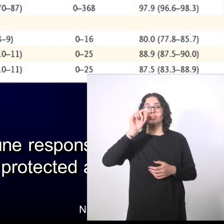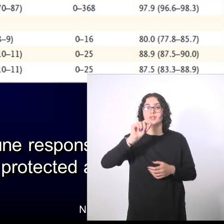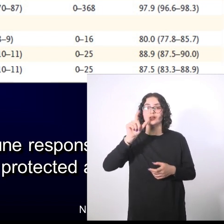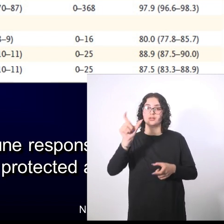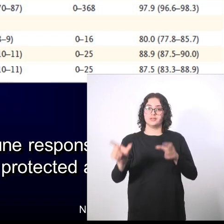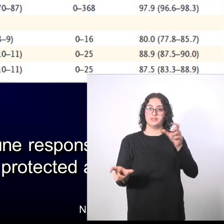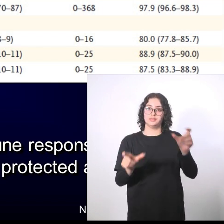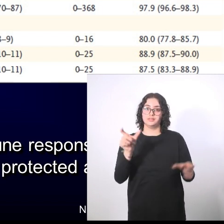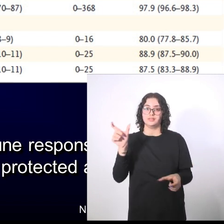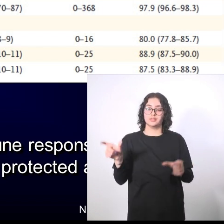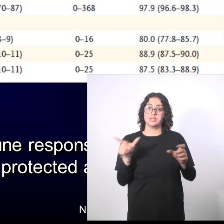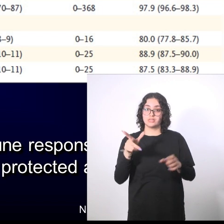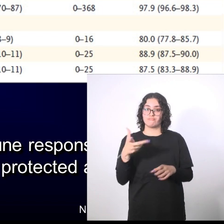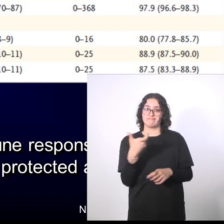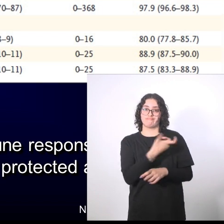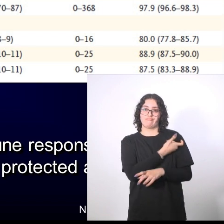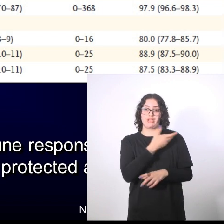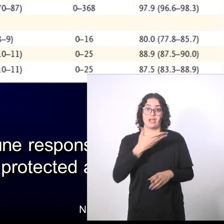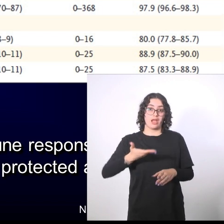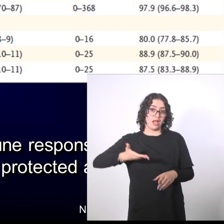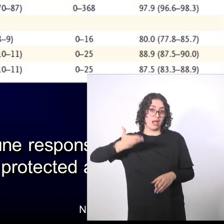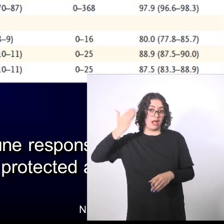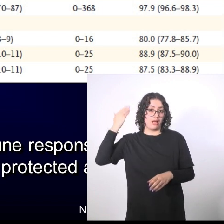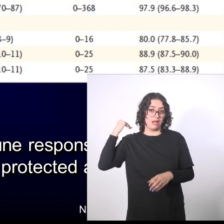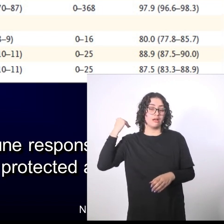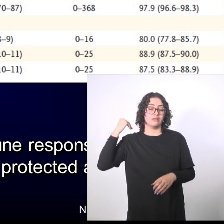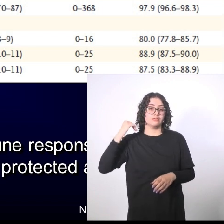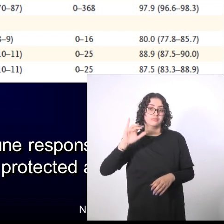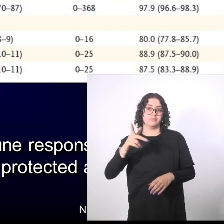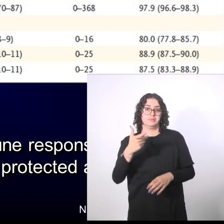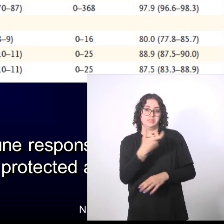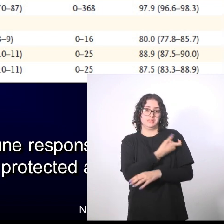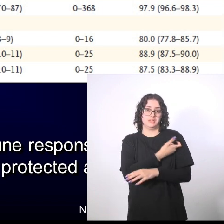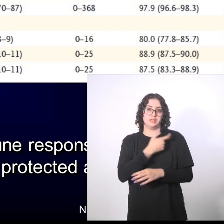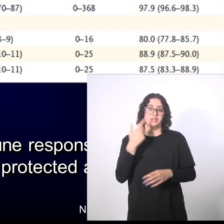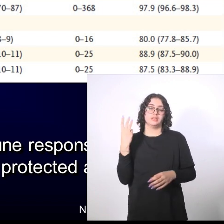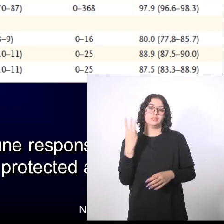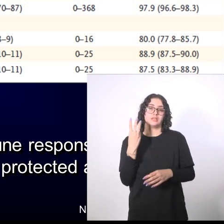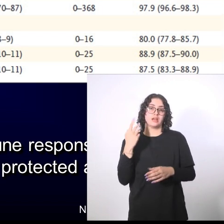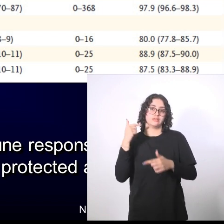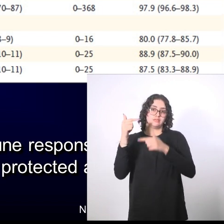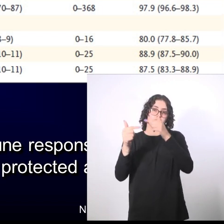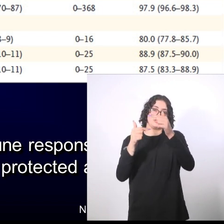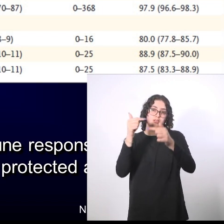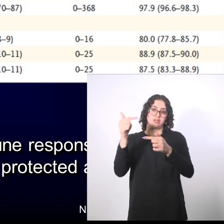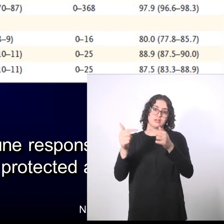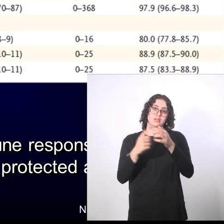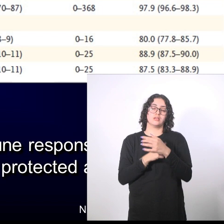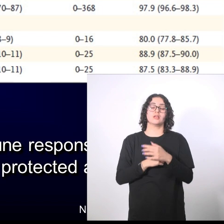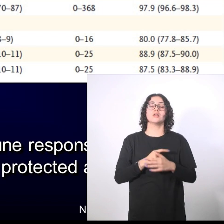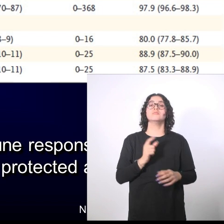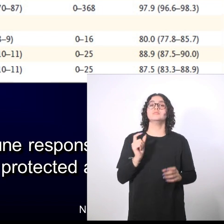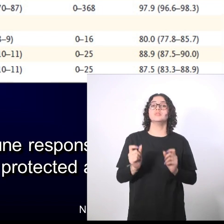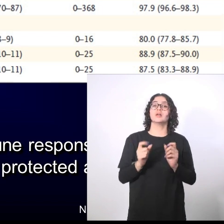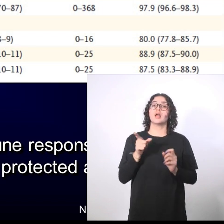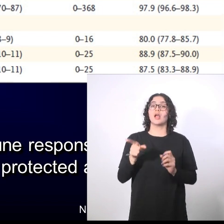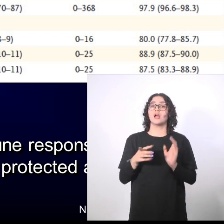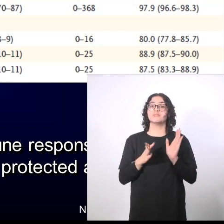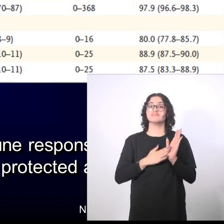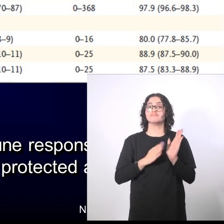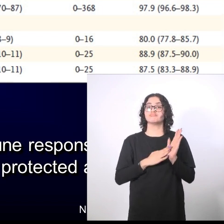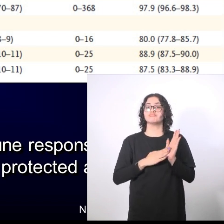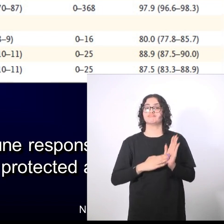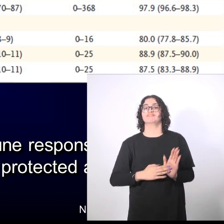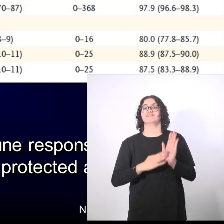que era previamente vacinado, por exemplo, com a vacina de terceira geração, essa vacina exerceria um papel